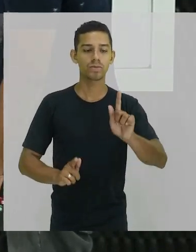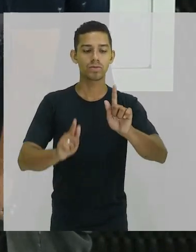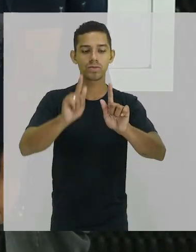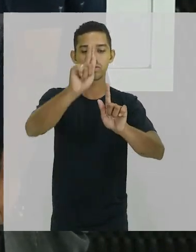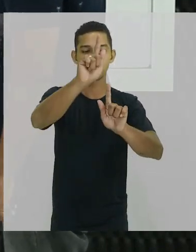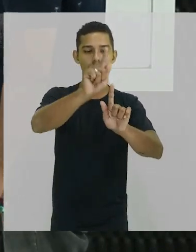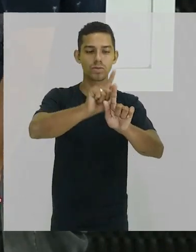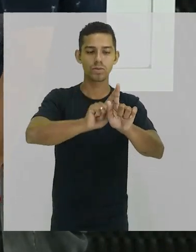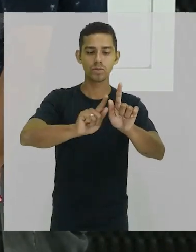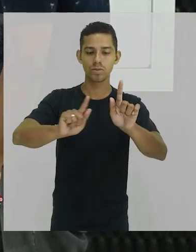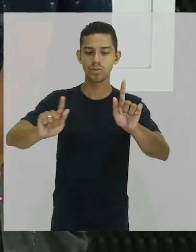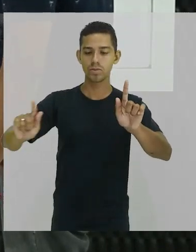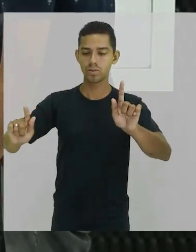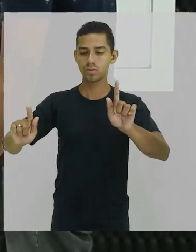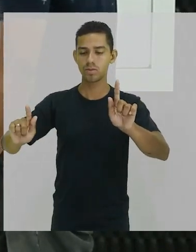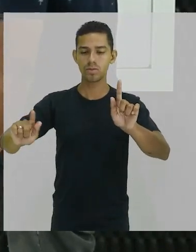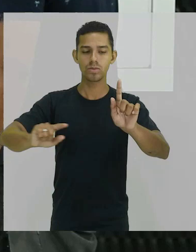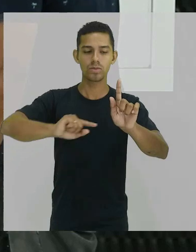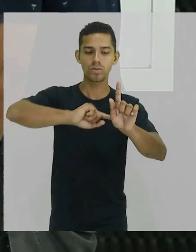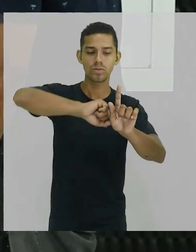o eixo.